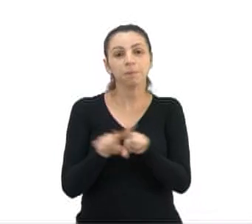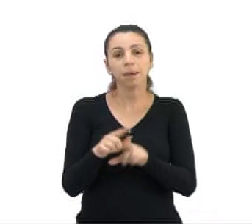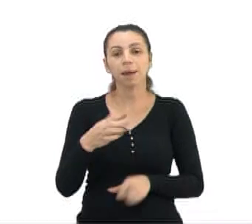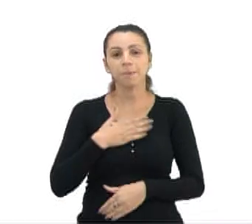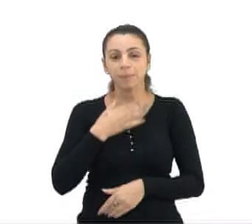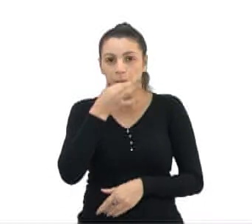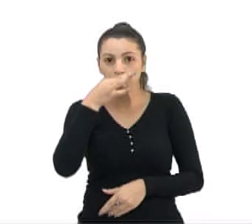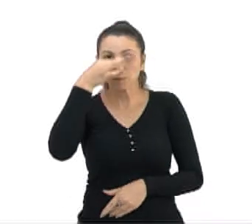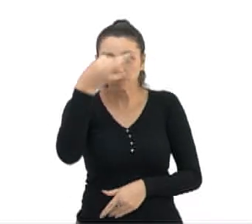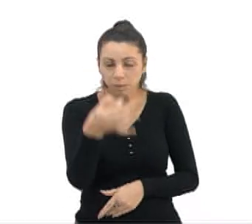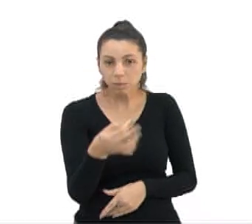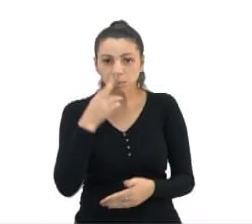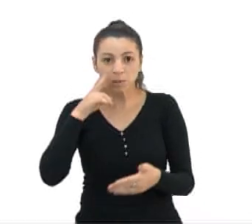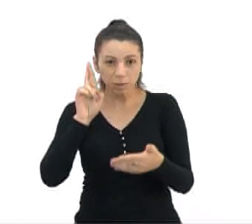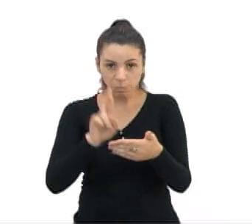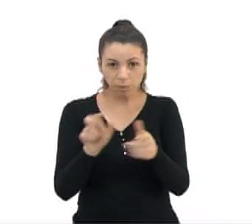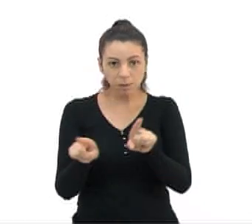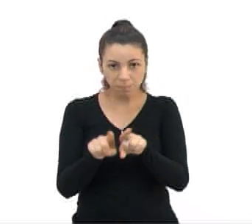resposta.